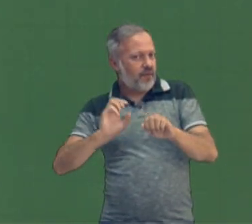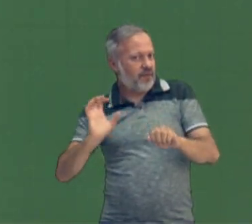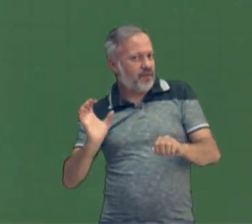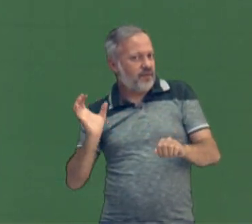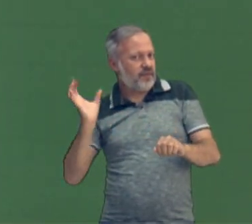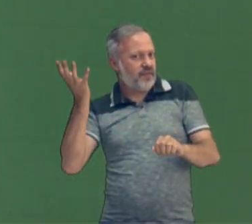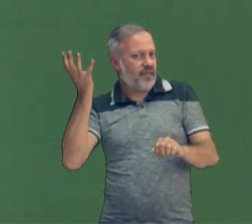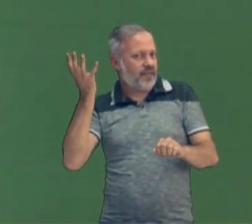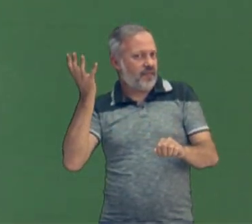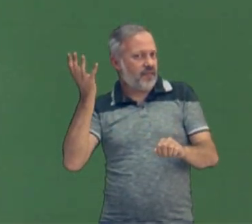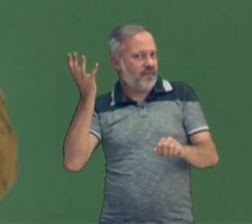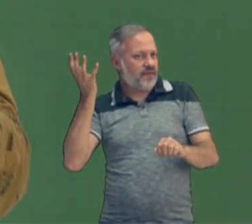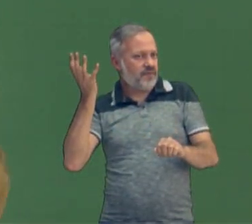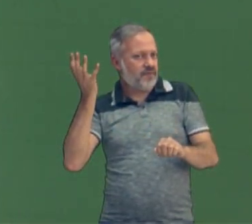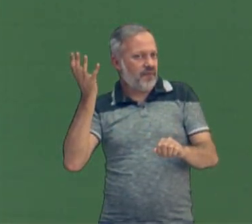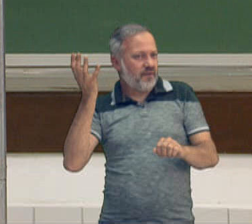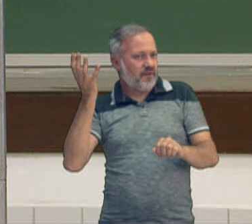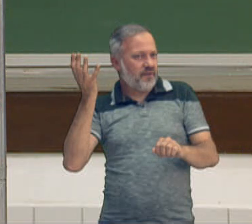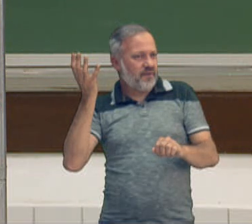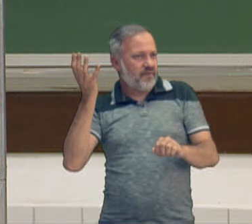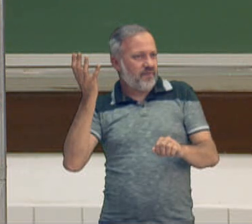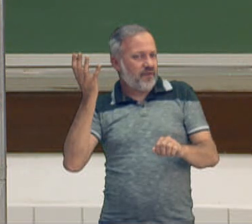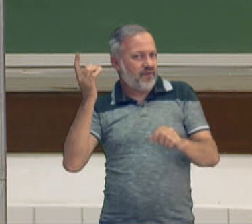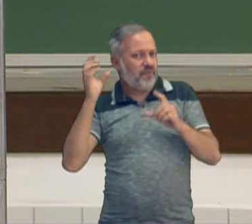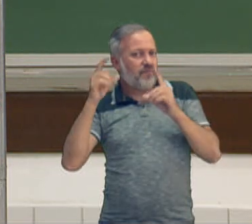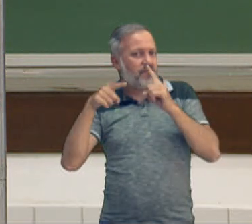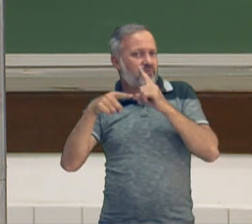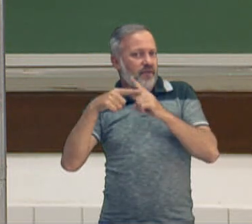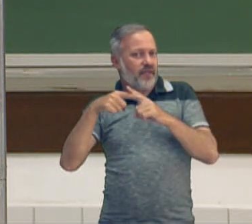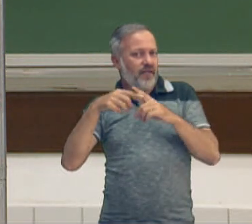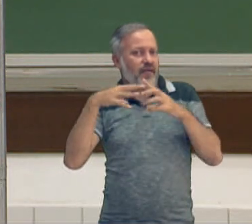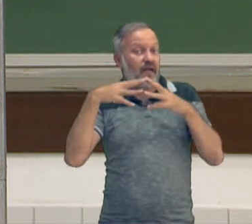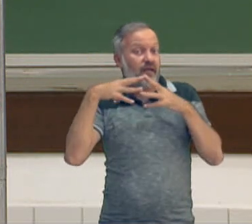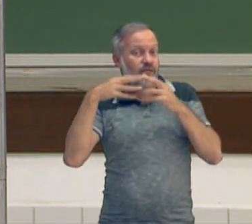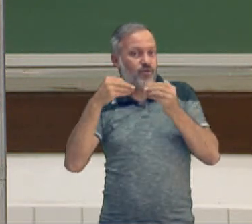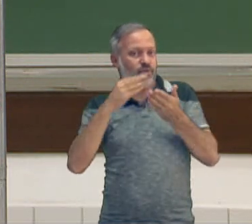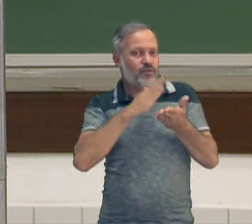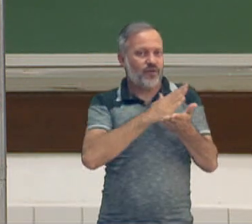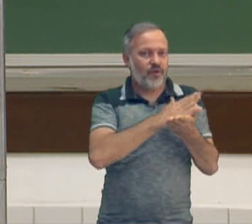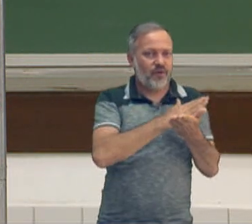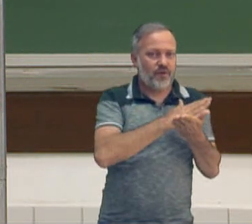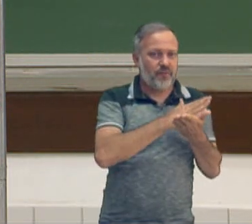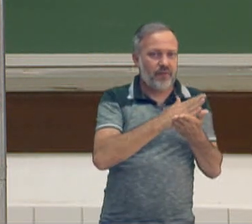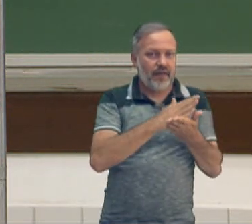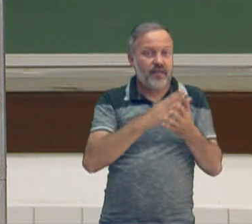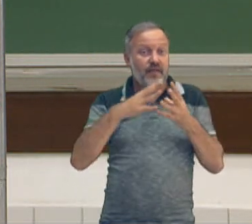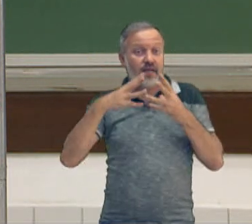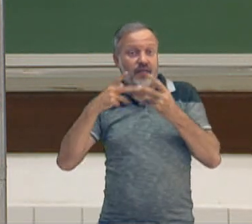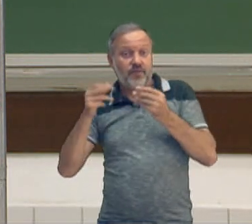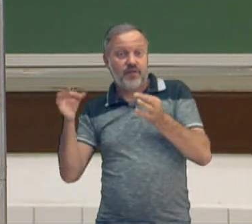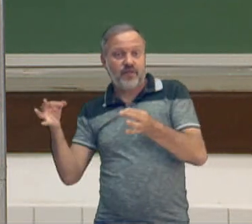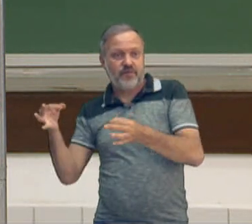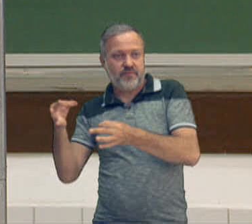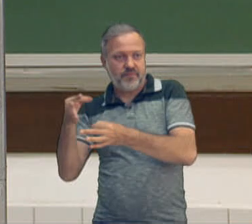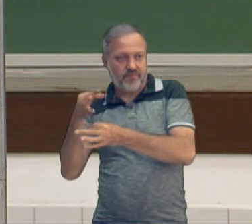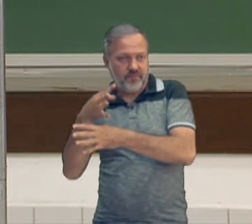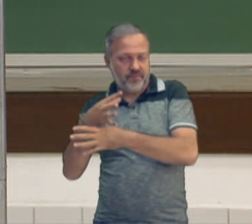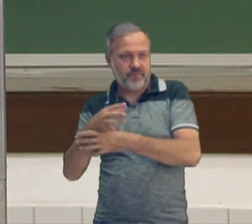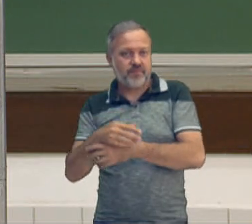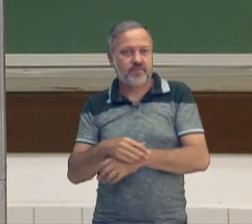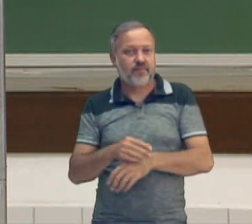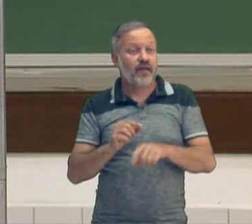existência material e espiritual, ou seja, tudo começa e tudo termina, assim como a dança. Shiva também é chamada deusa da destruição e da